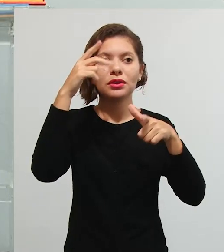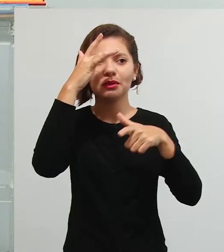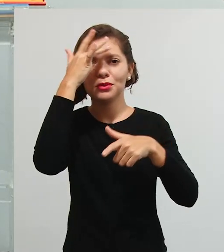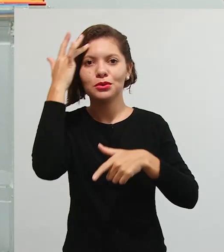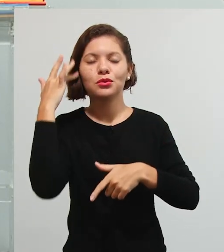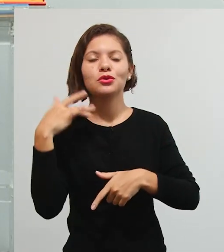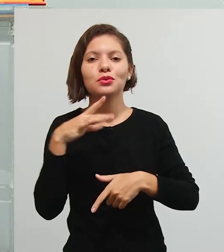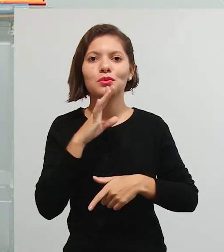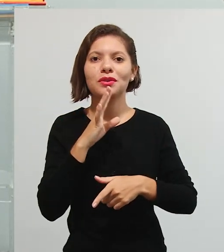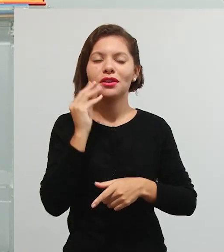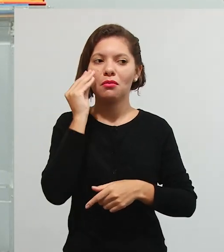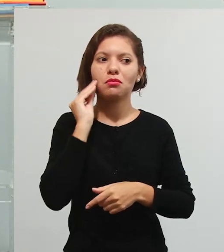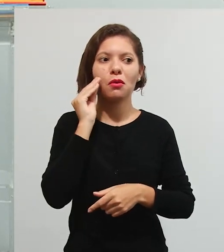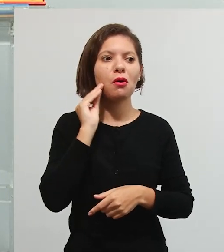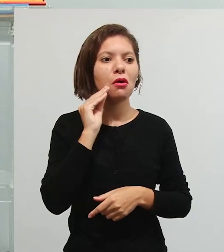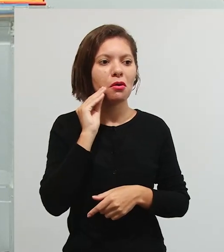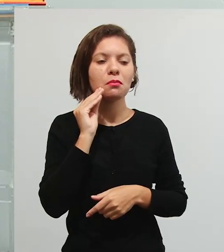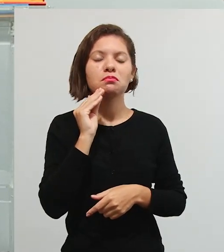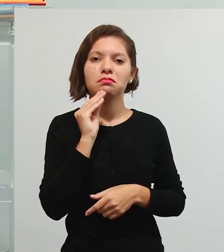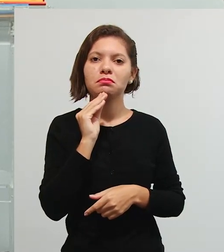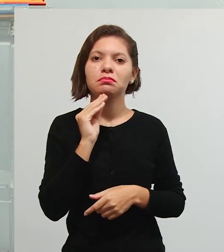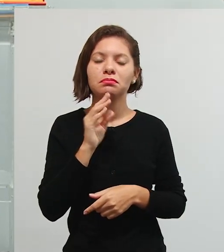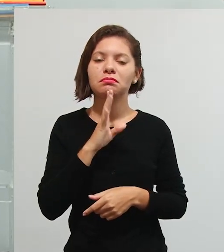ela no formato de,